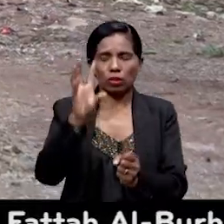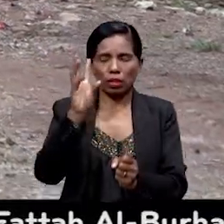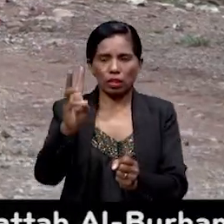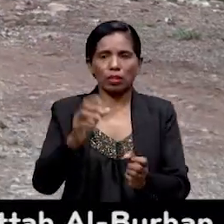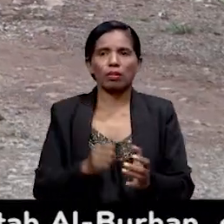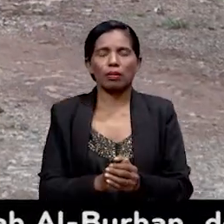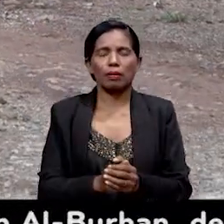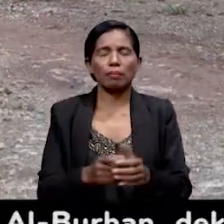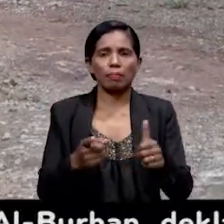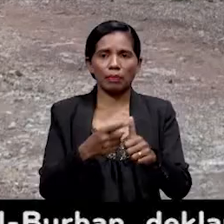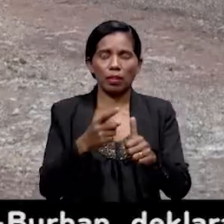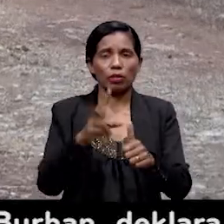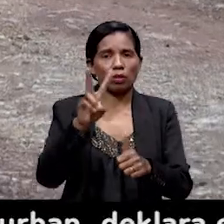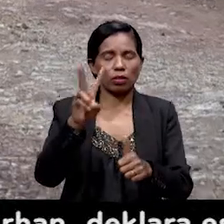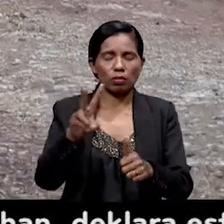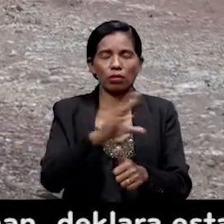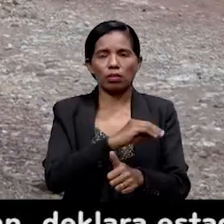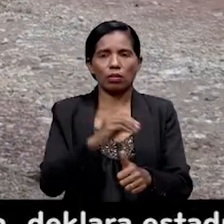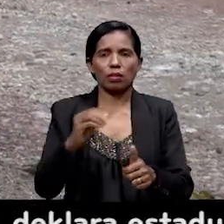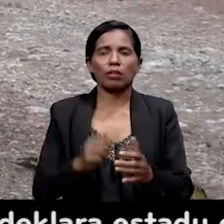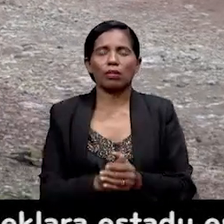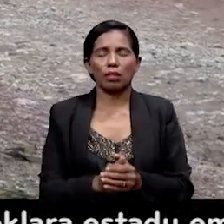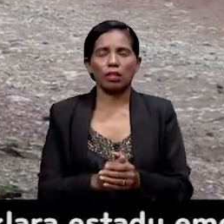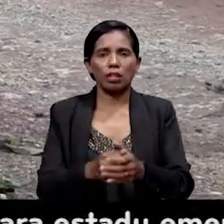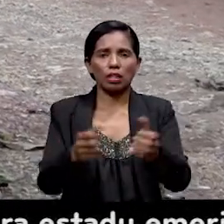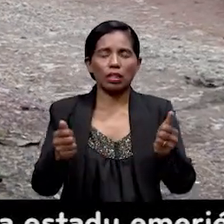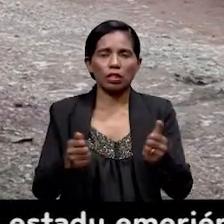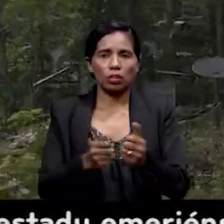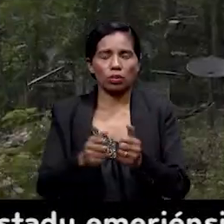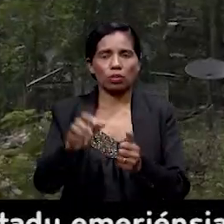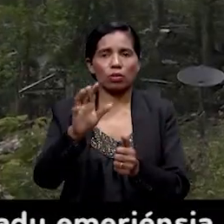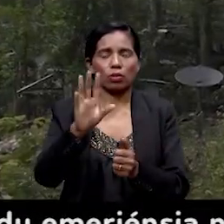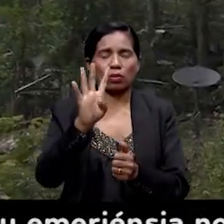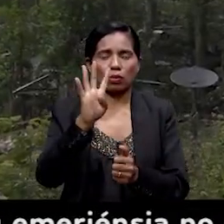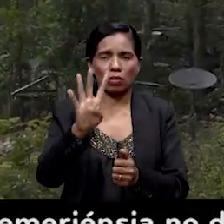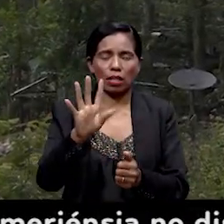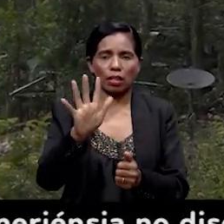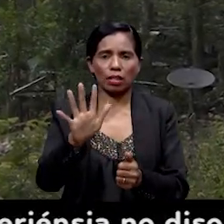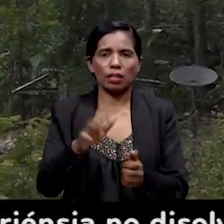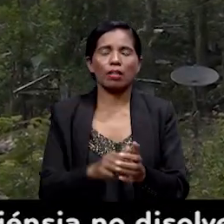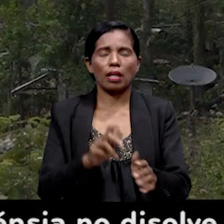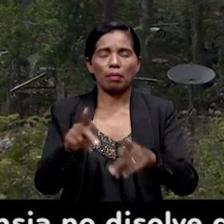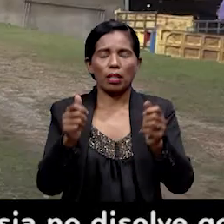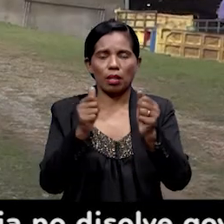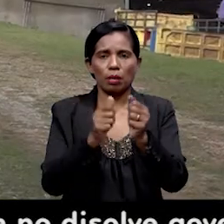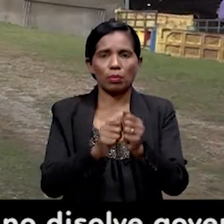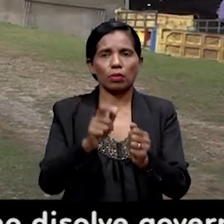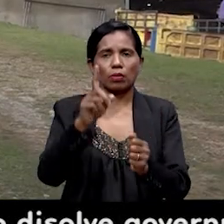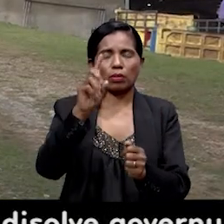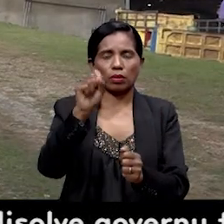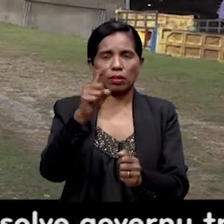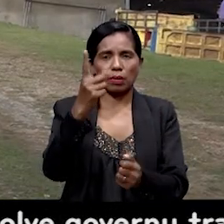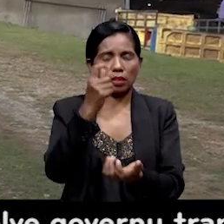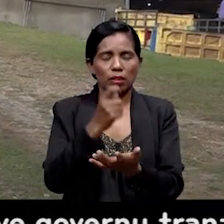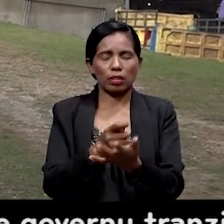Iliomar II, Ailebere, Kain Leu, Tirilolo, Nofuat, o total população Rihun Sanulo Resin Ida, composto